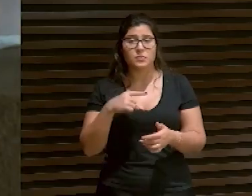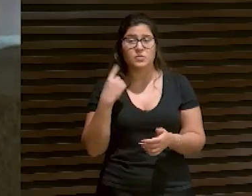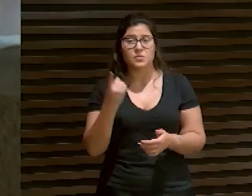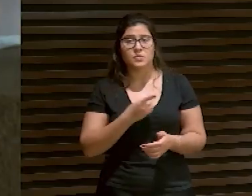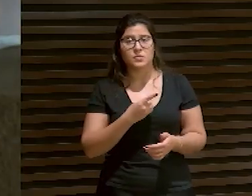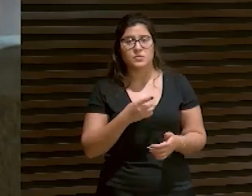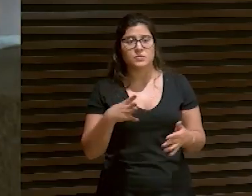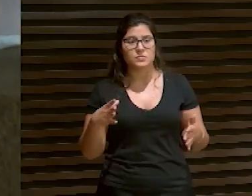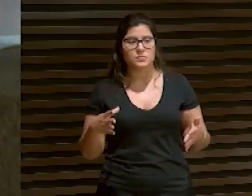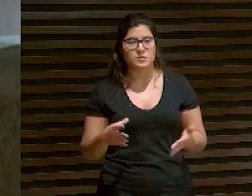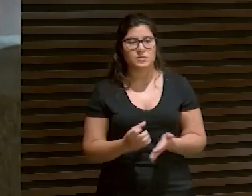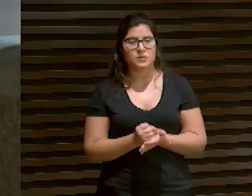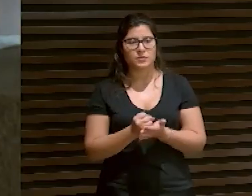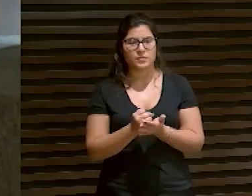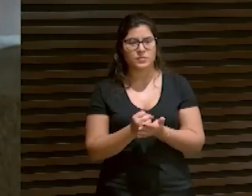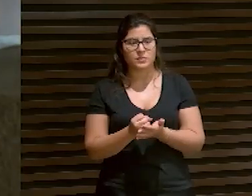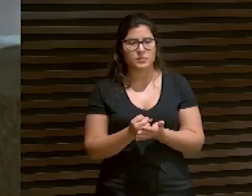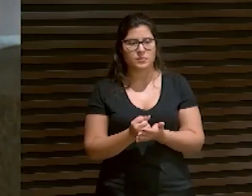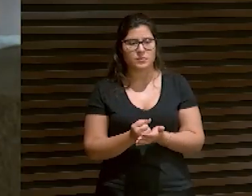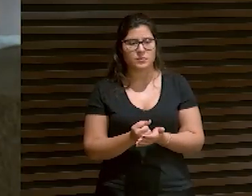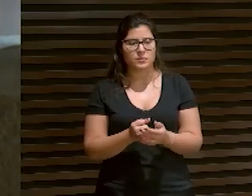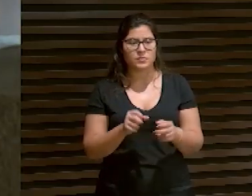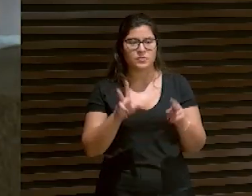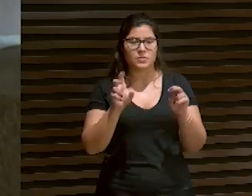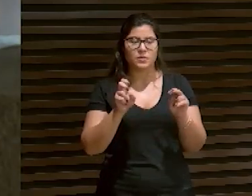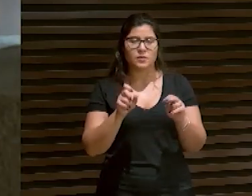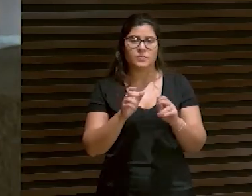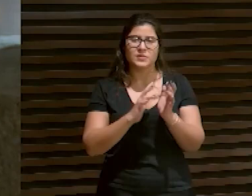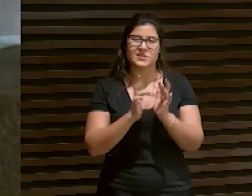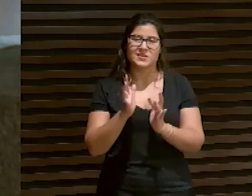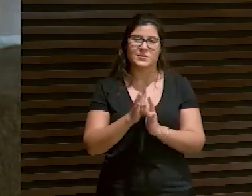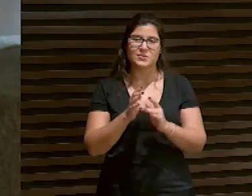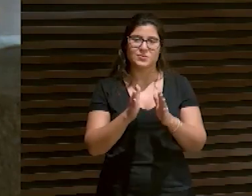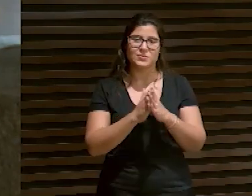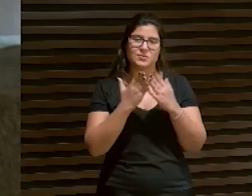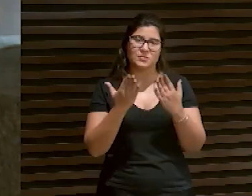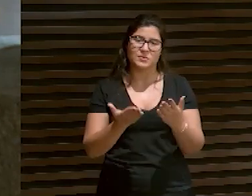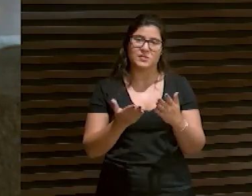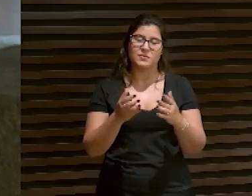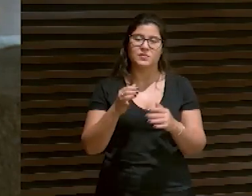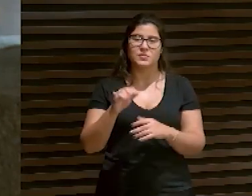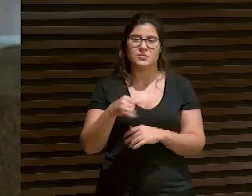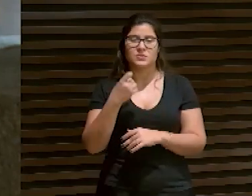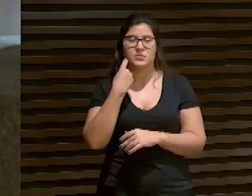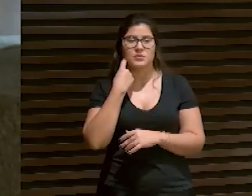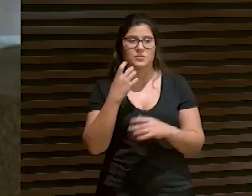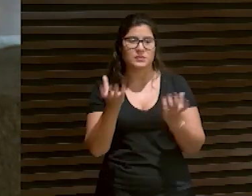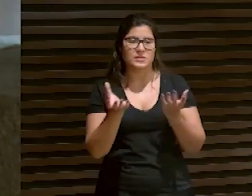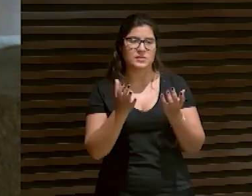Salvador. E é sobre ele que o livro de Jonas, irmãos, ele quer falar.